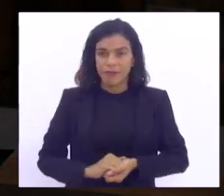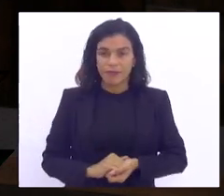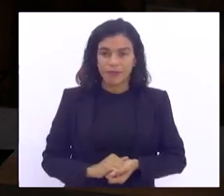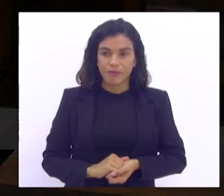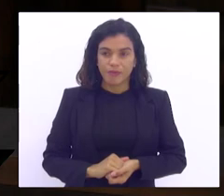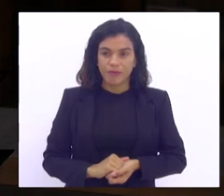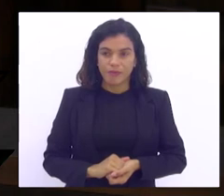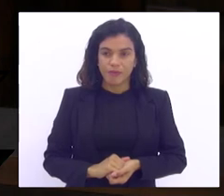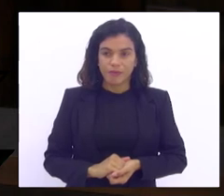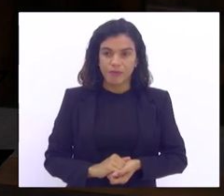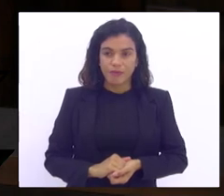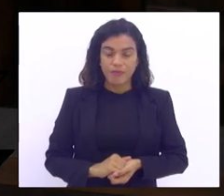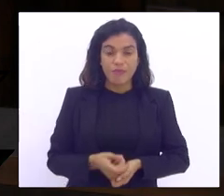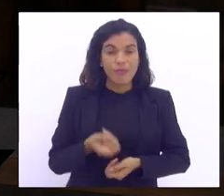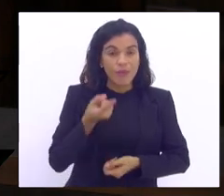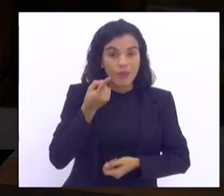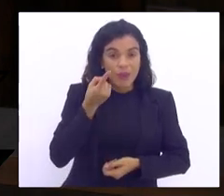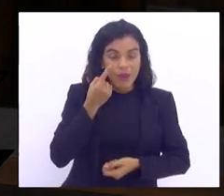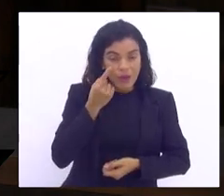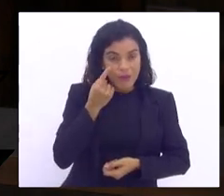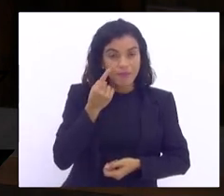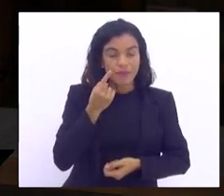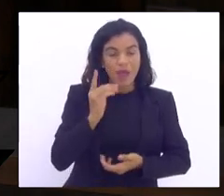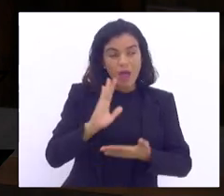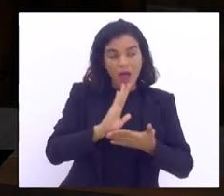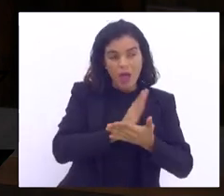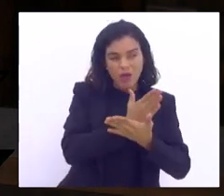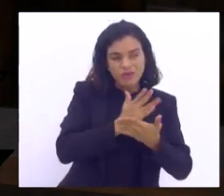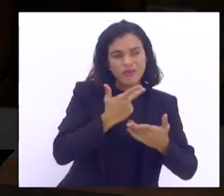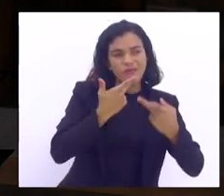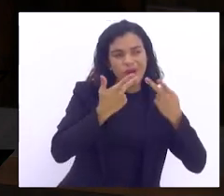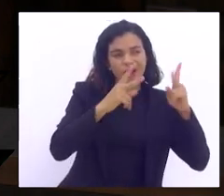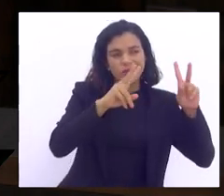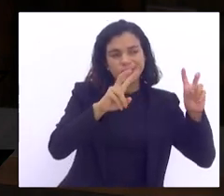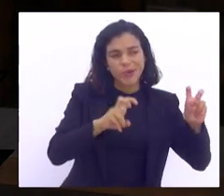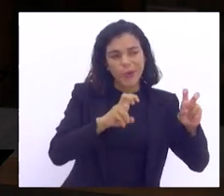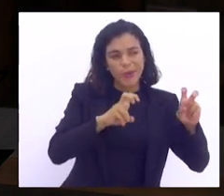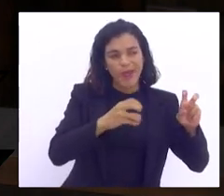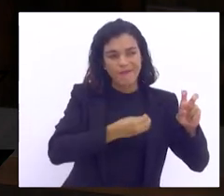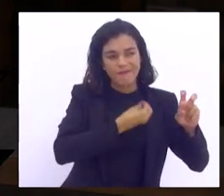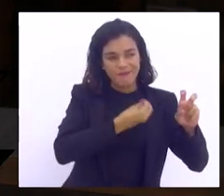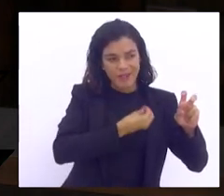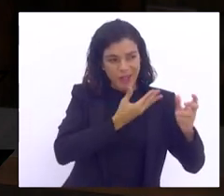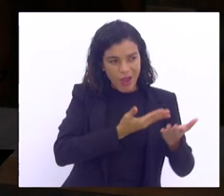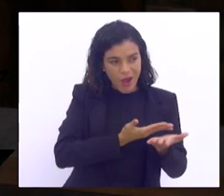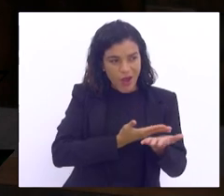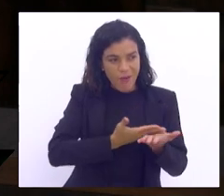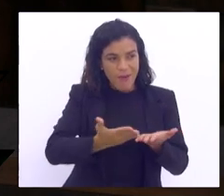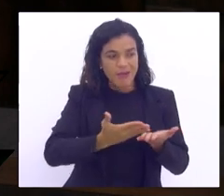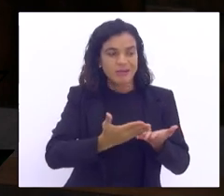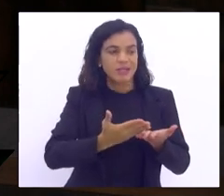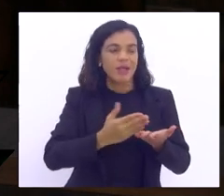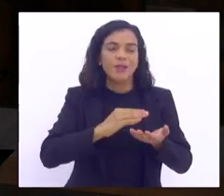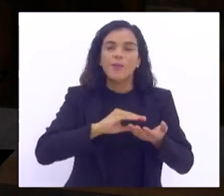Ele vai dizer o seguinte, olha, alguns dizem que a proteção da vida se inicia com a concepção.